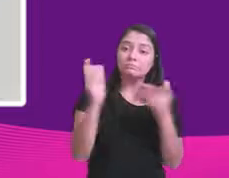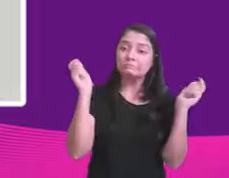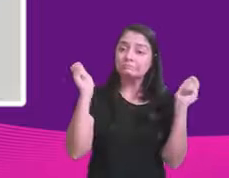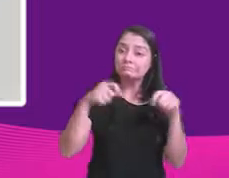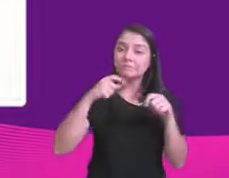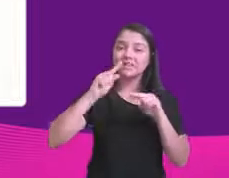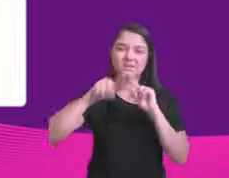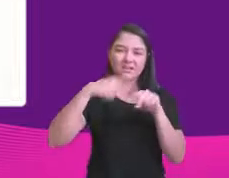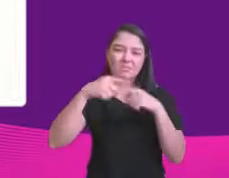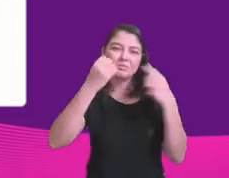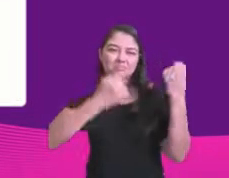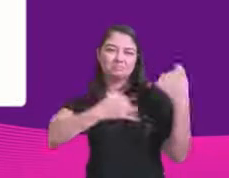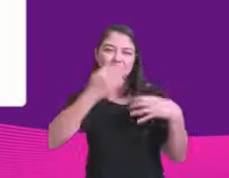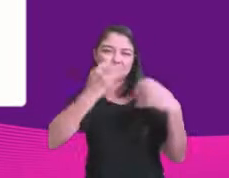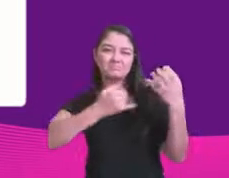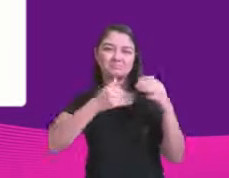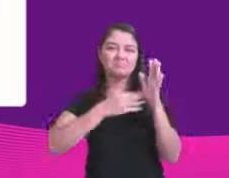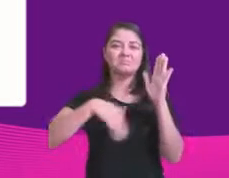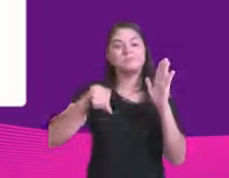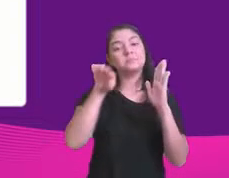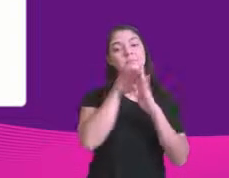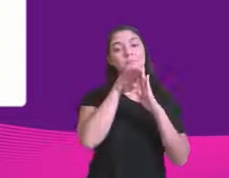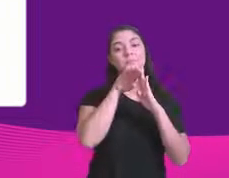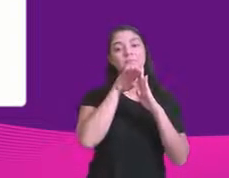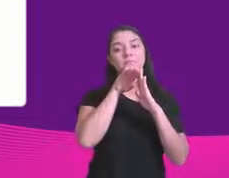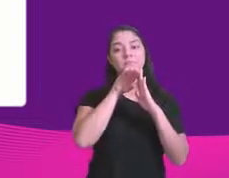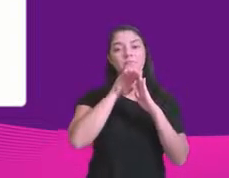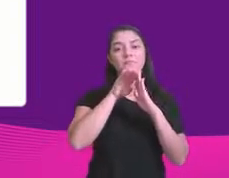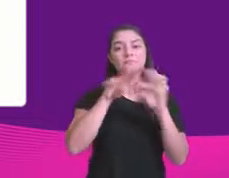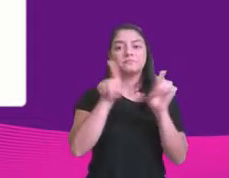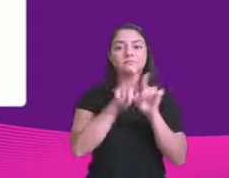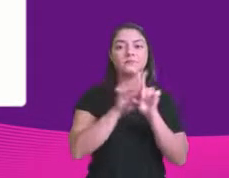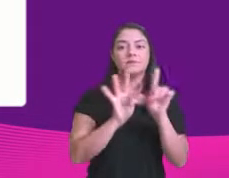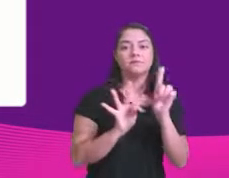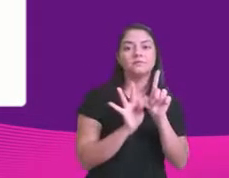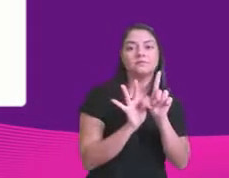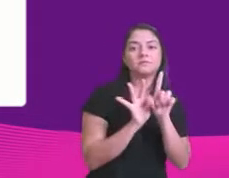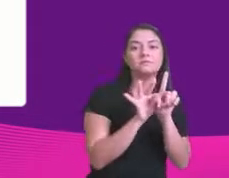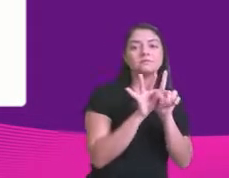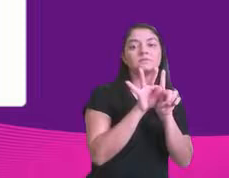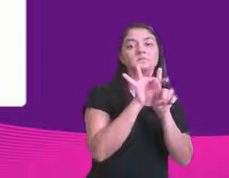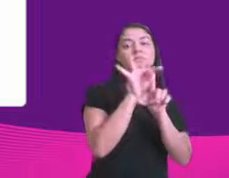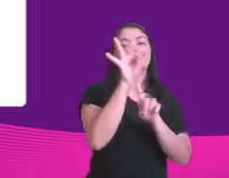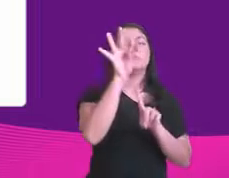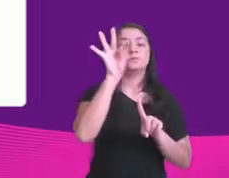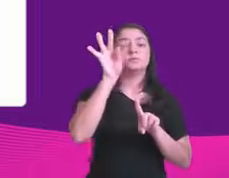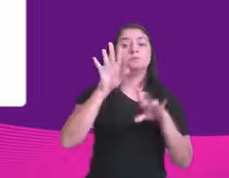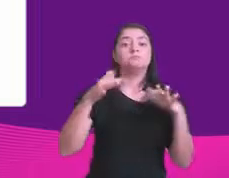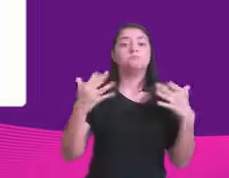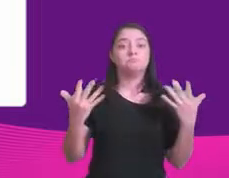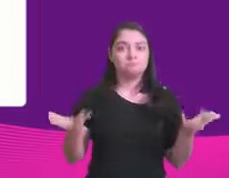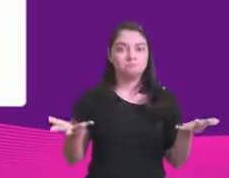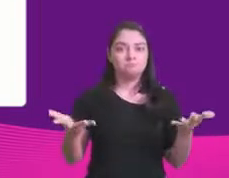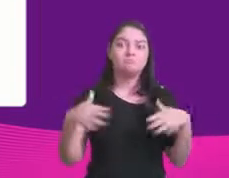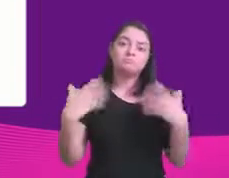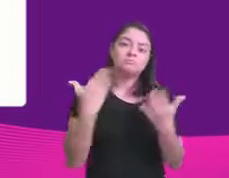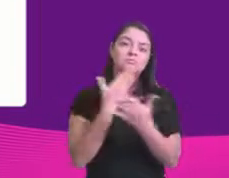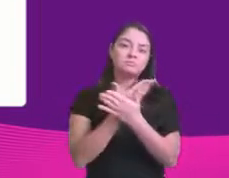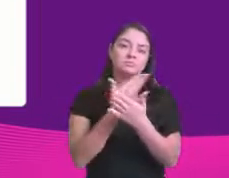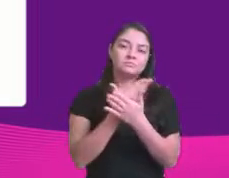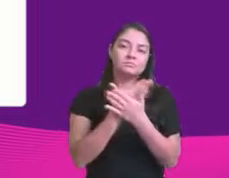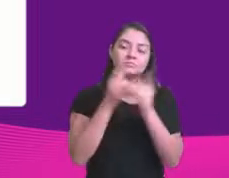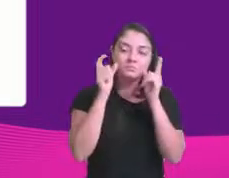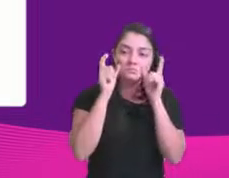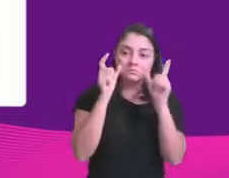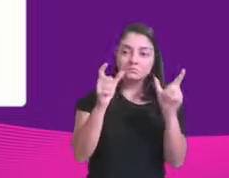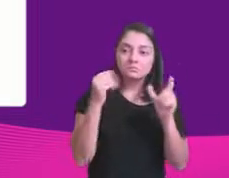cisplatina, doxorubicina, tá? E por que a temperatura e qual a temperatura que a gente seta? Normalmente, esse estudo é um estudo bastante interessante, que avaliou